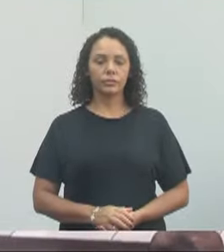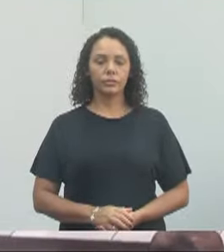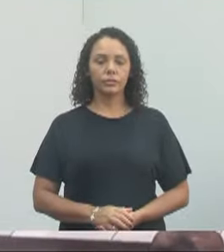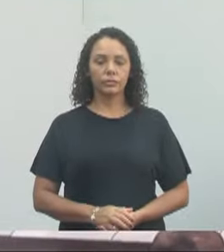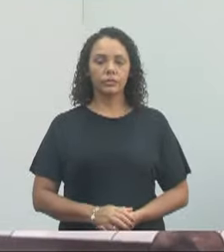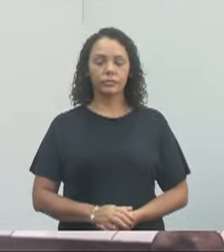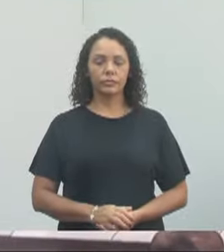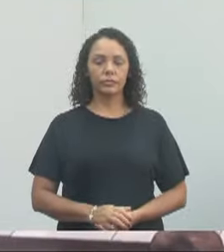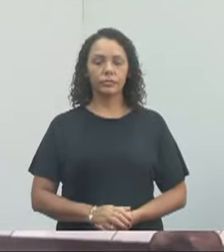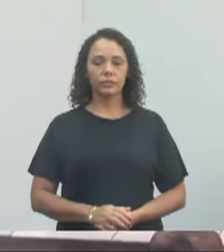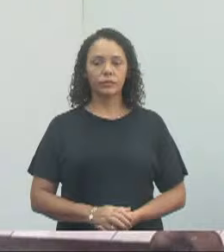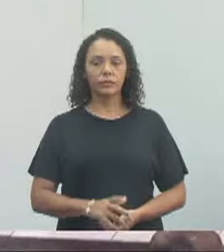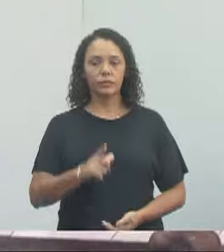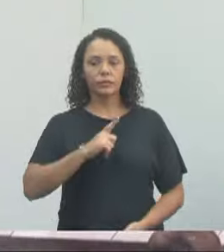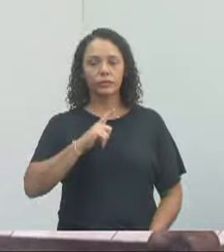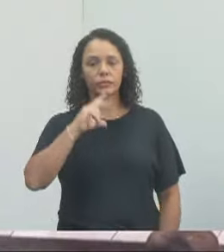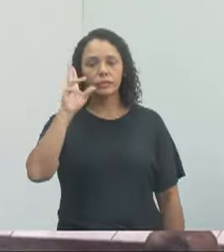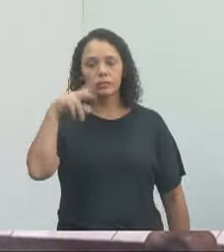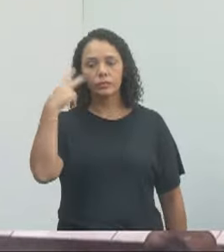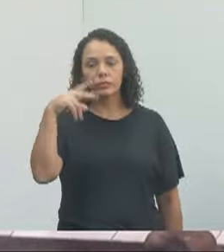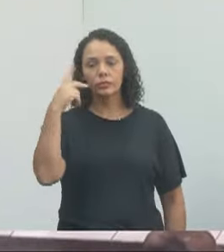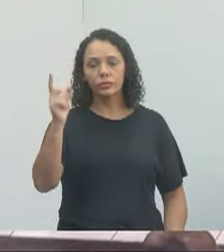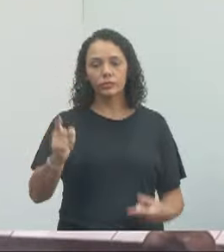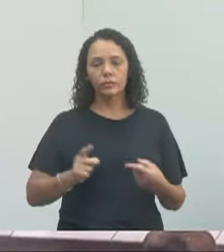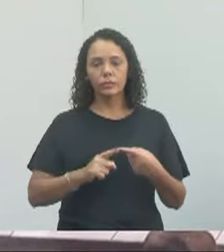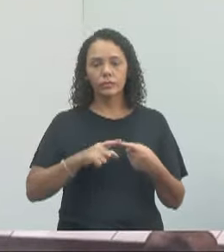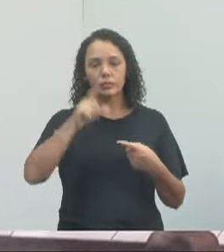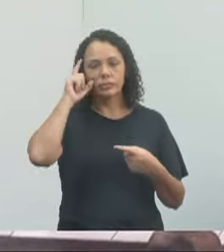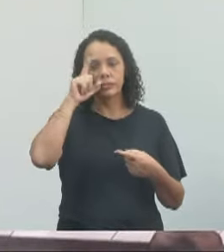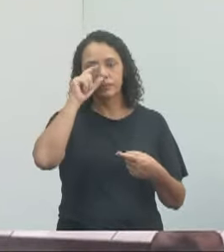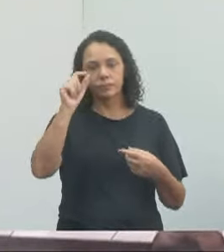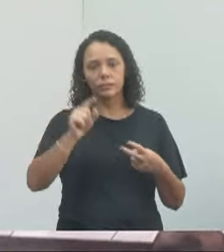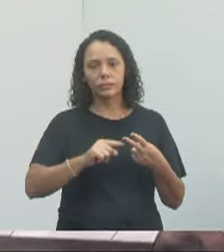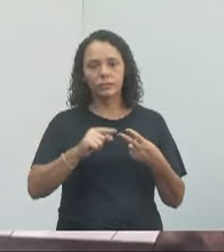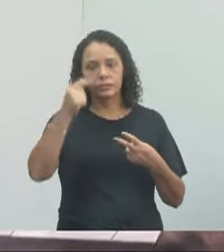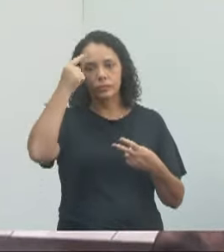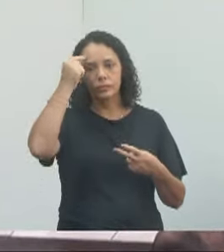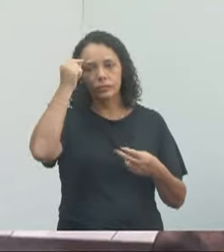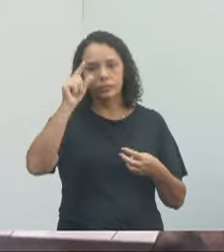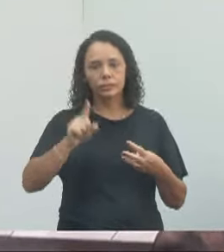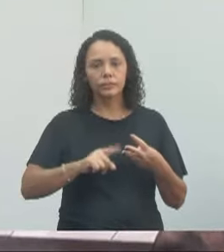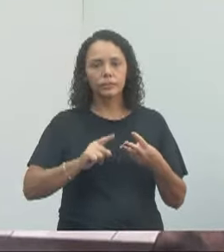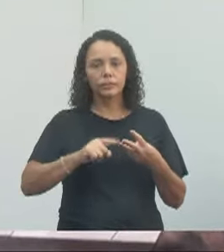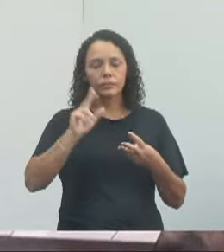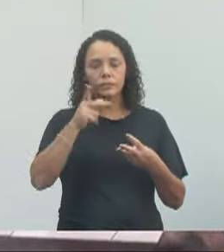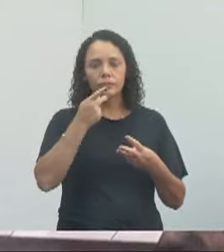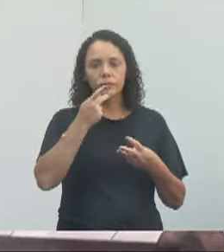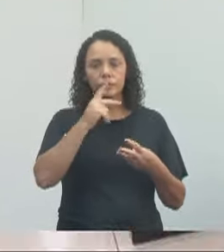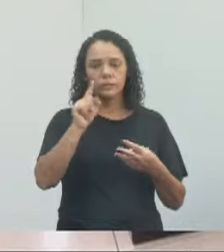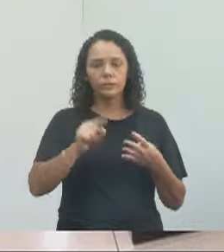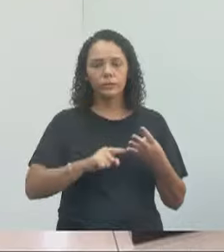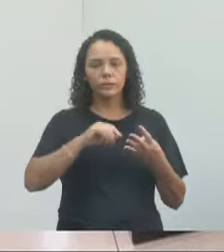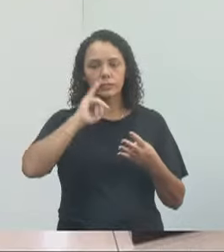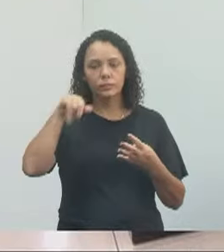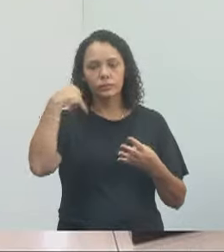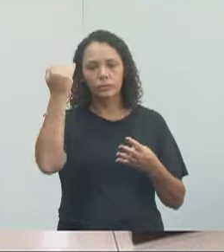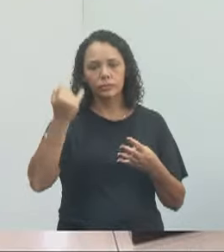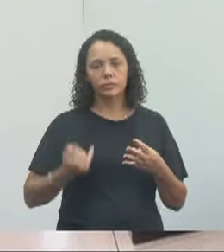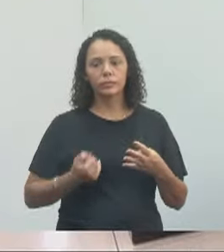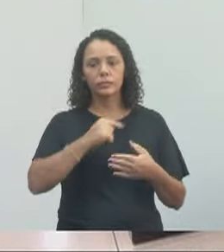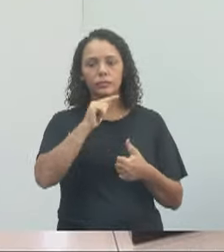presença estão presente os vereadores Abner Rosa Edgar Sassa hernand Barreto Juliana da